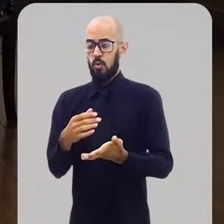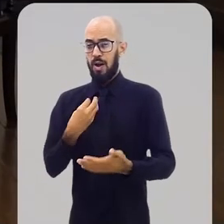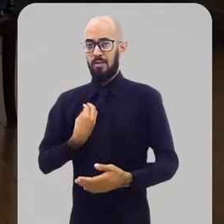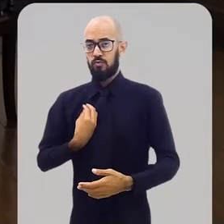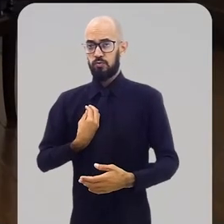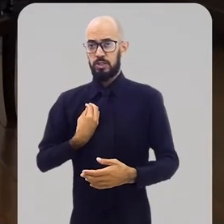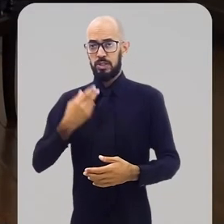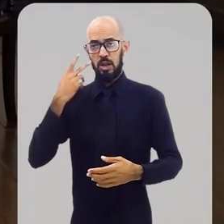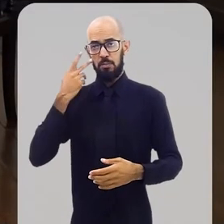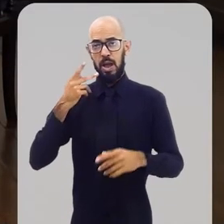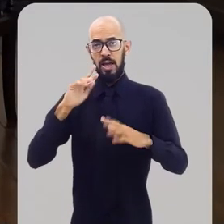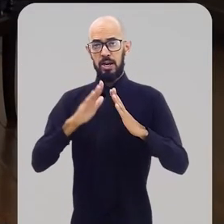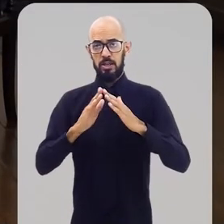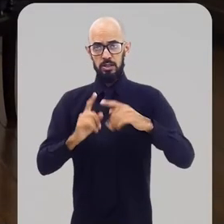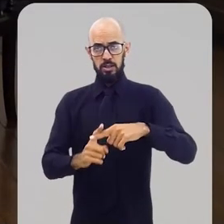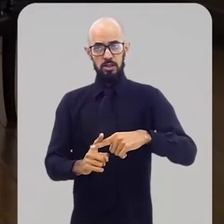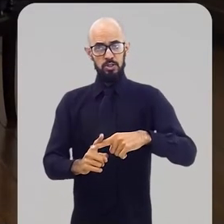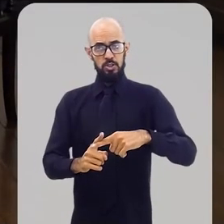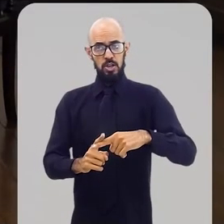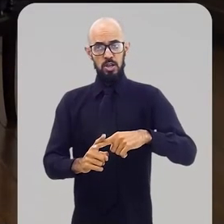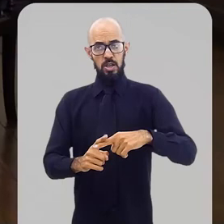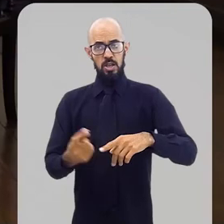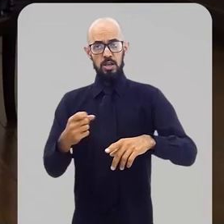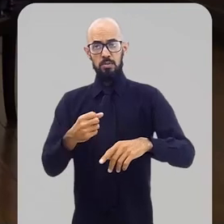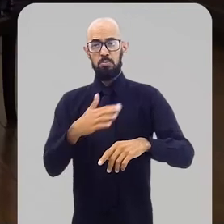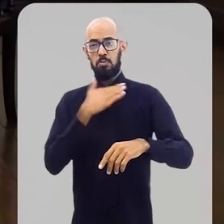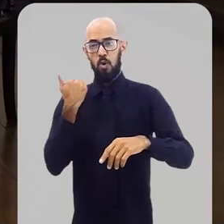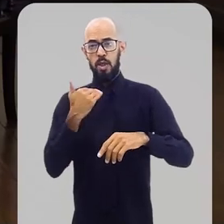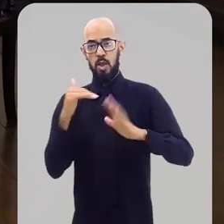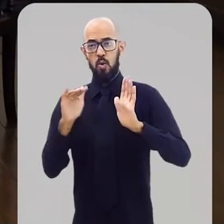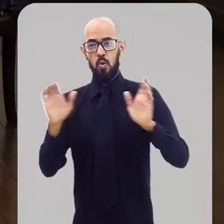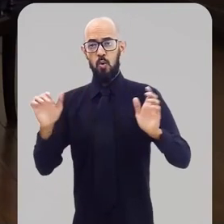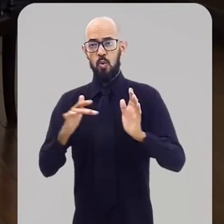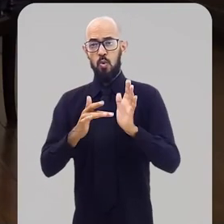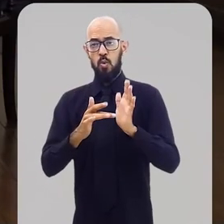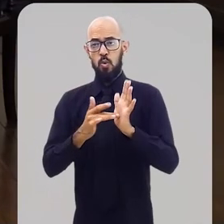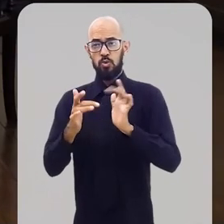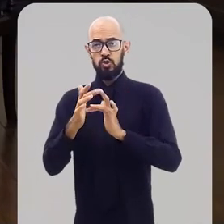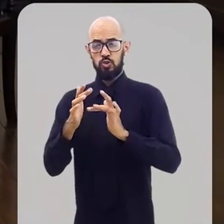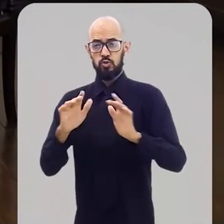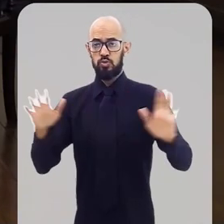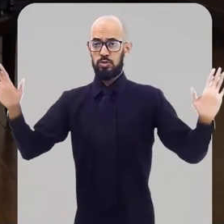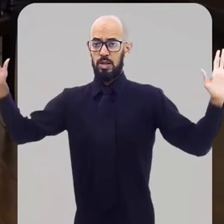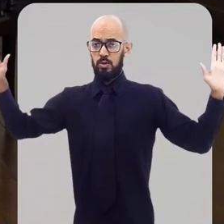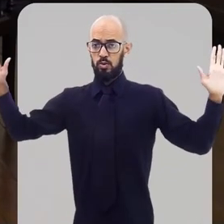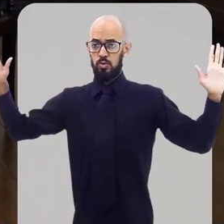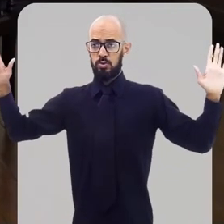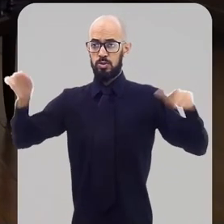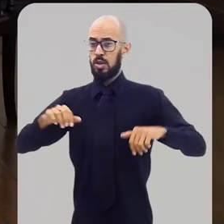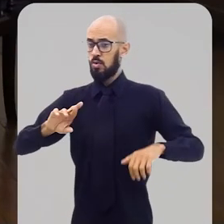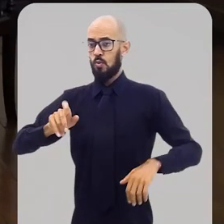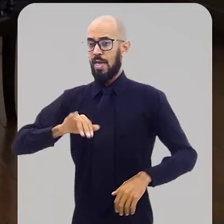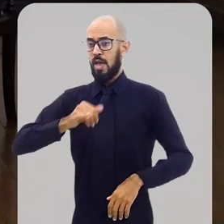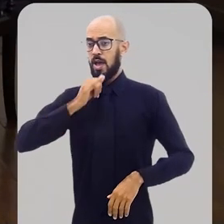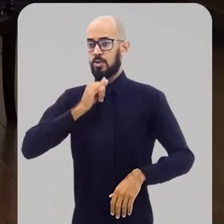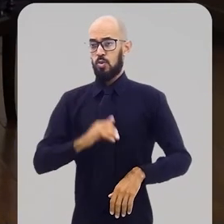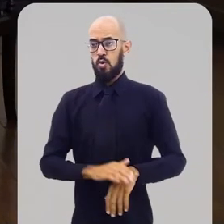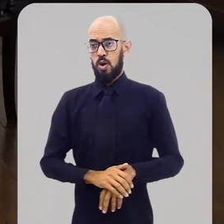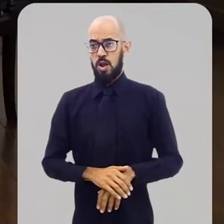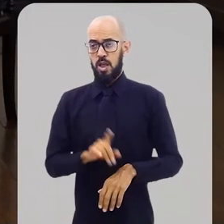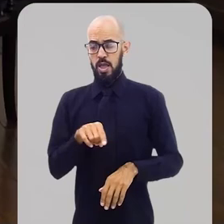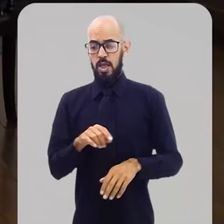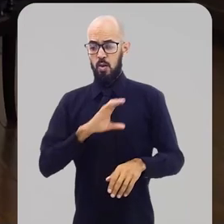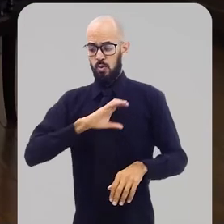sua igreja ele morreu na cruz não foi em vão e por isso sacramento do matrimônio é esta doação